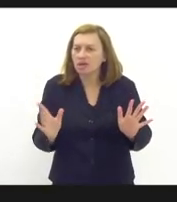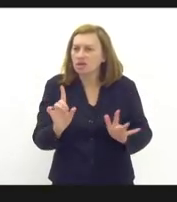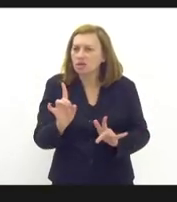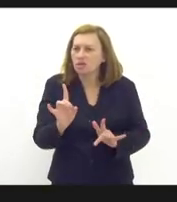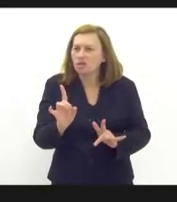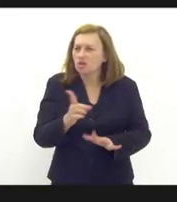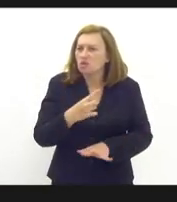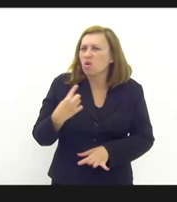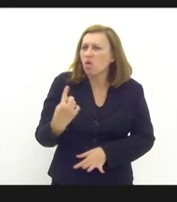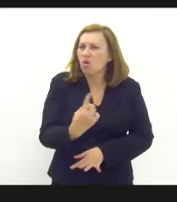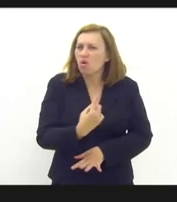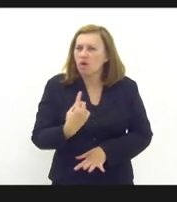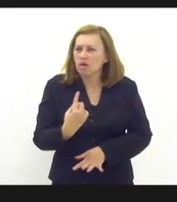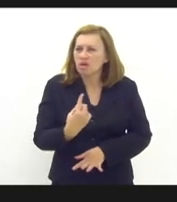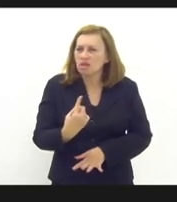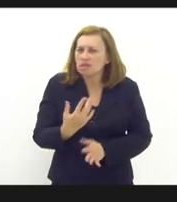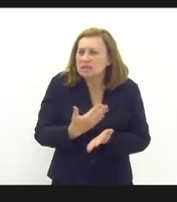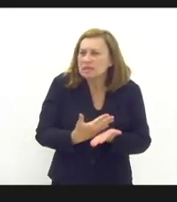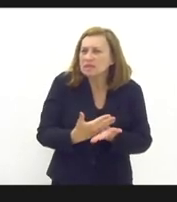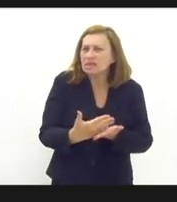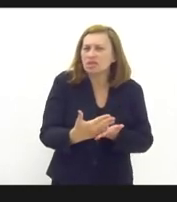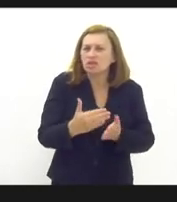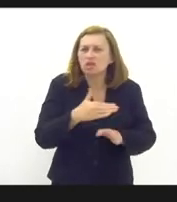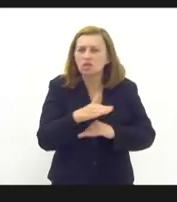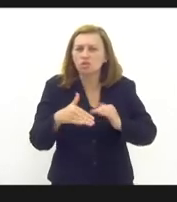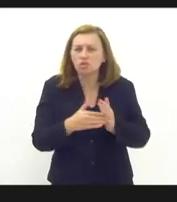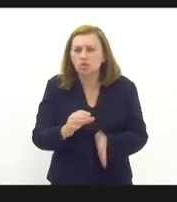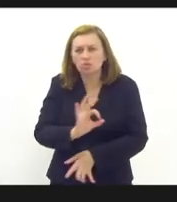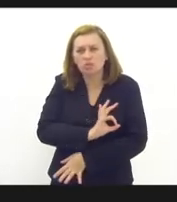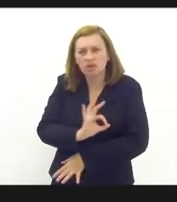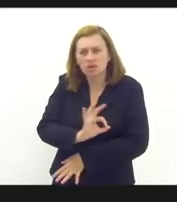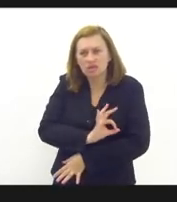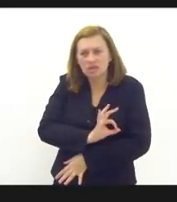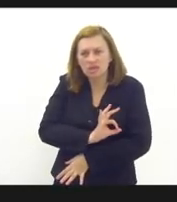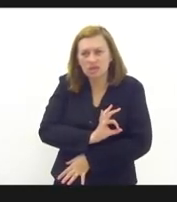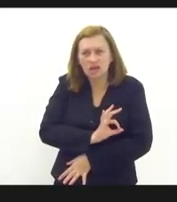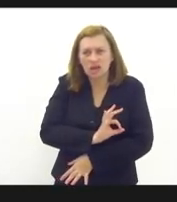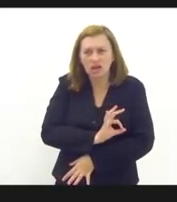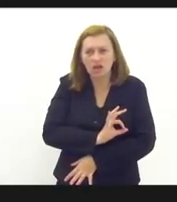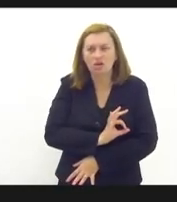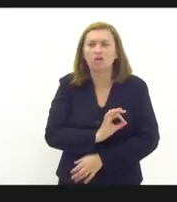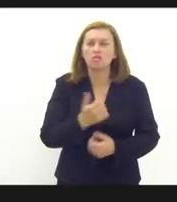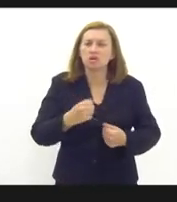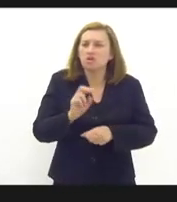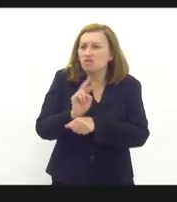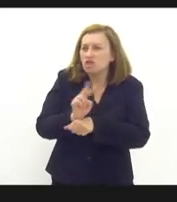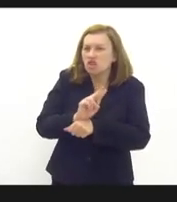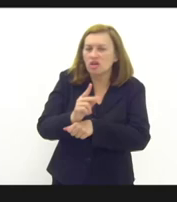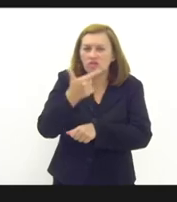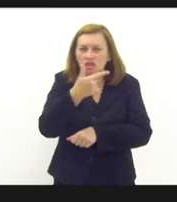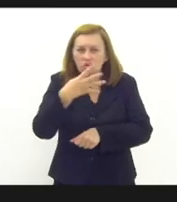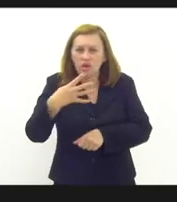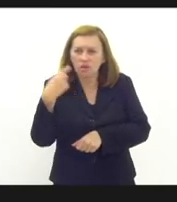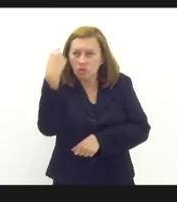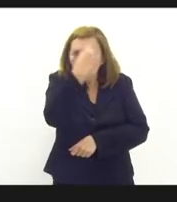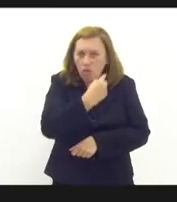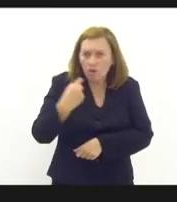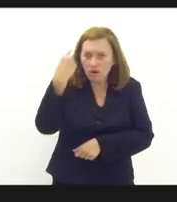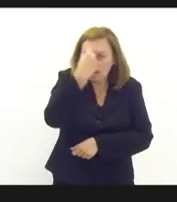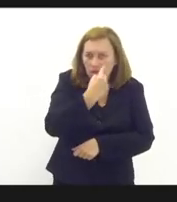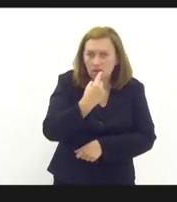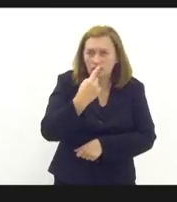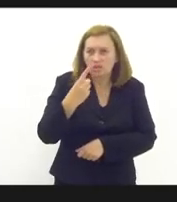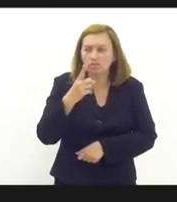somos nós que partimos do princípio de que todo policial é desonesto, por isso ele precisa ser vigiado 24 horas por dia com uma câmera